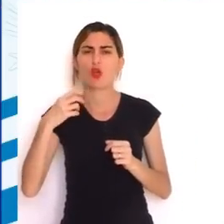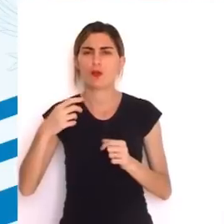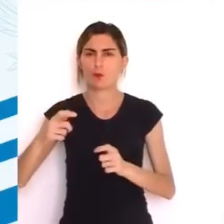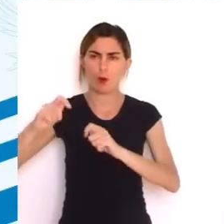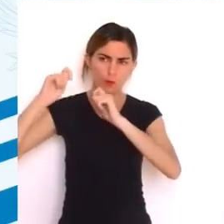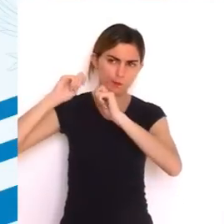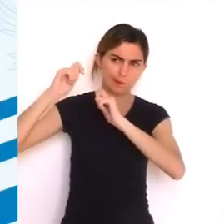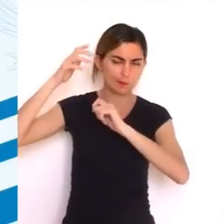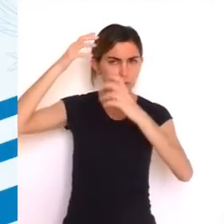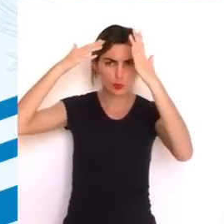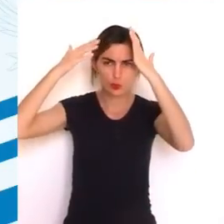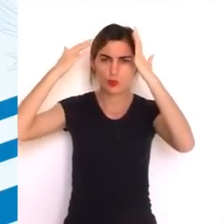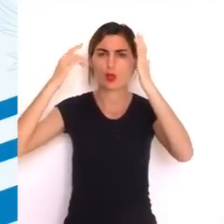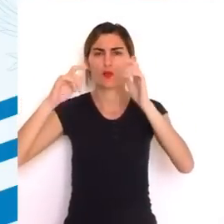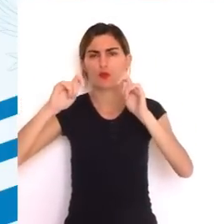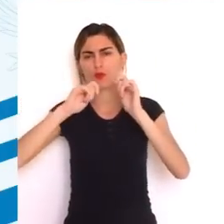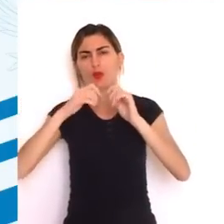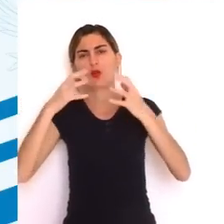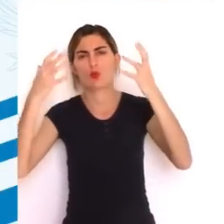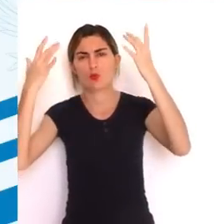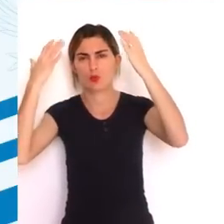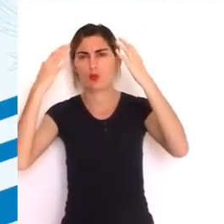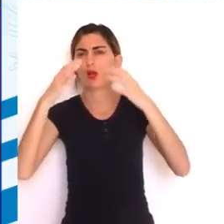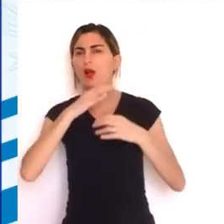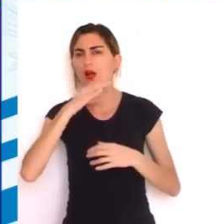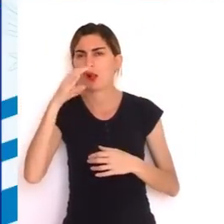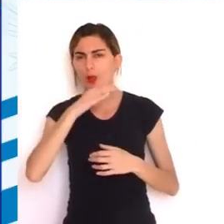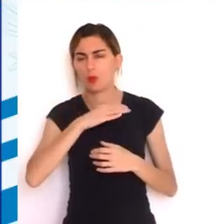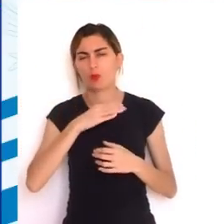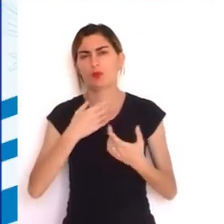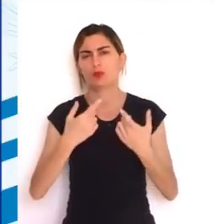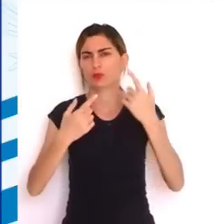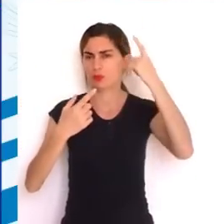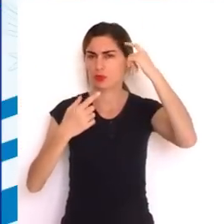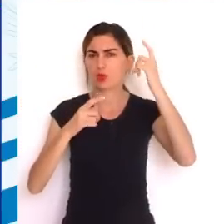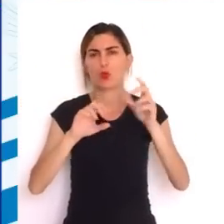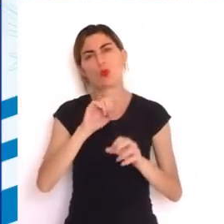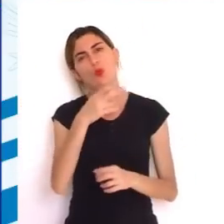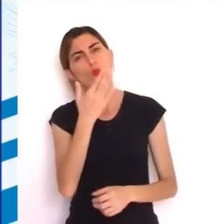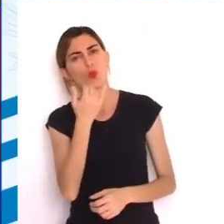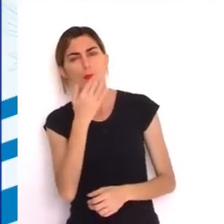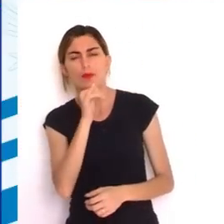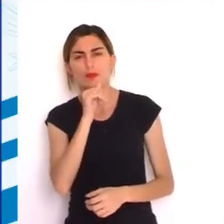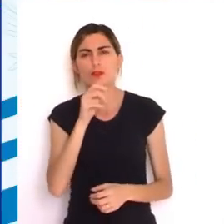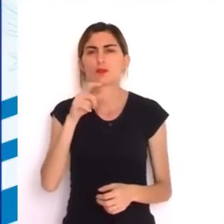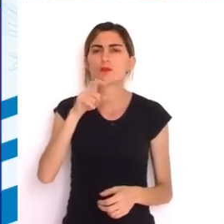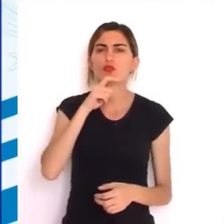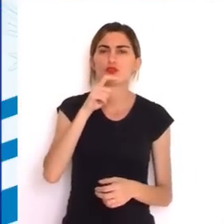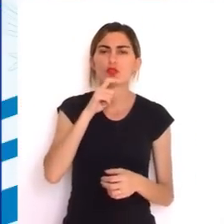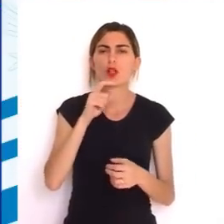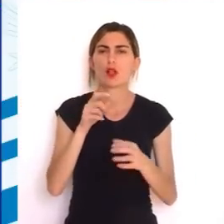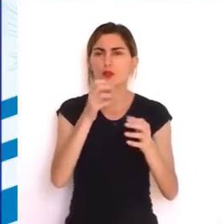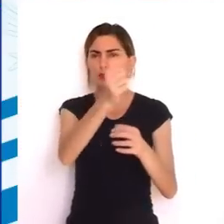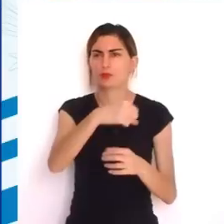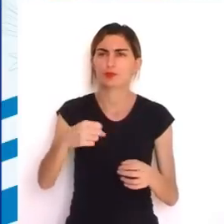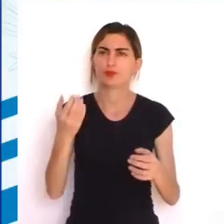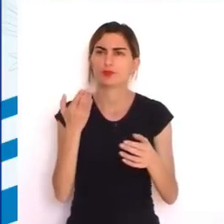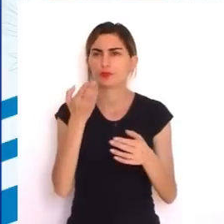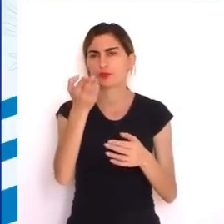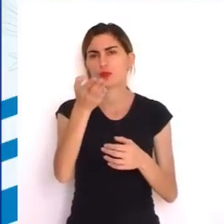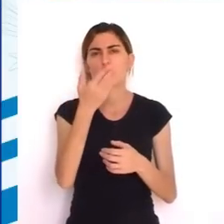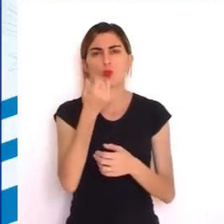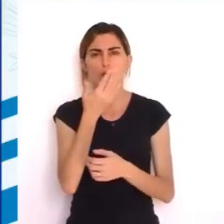forçada. Na propagação de calor, né, a refrigeração dos alimentos em refrigeradores